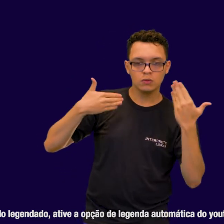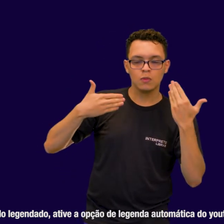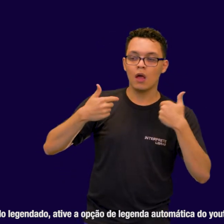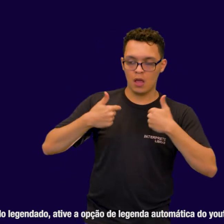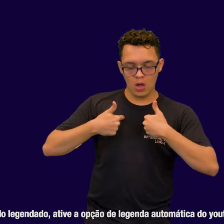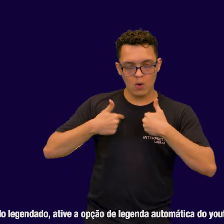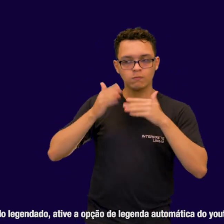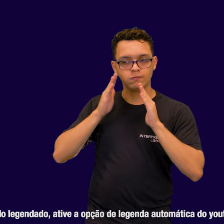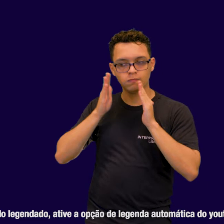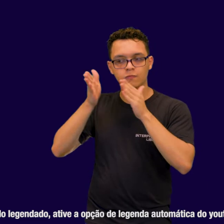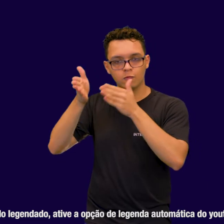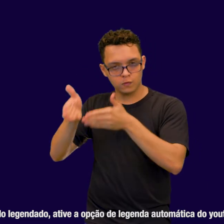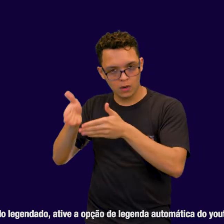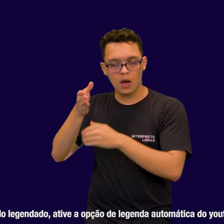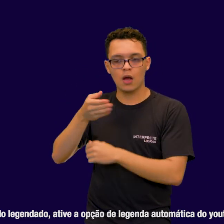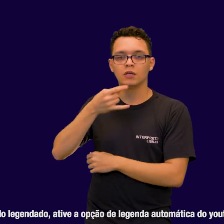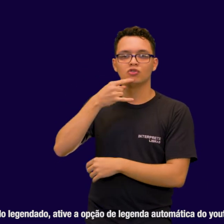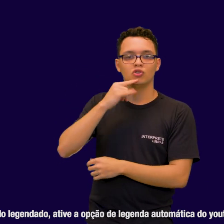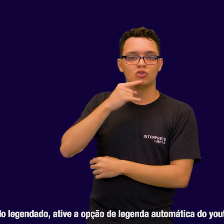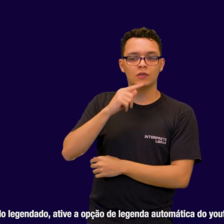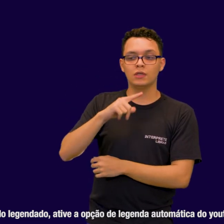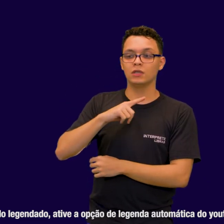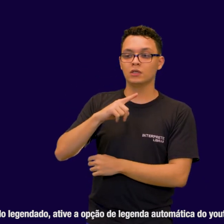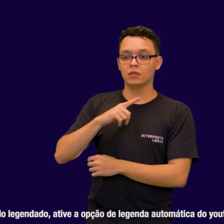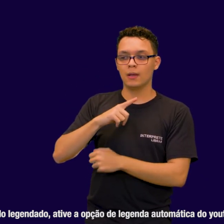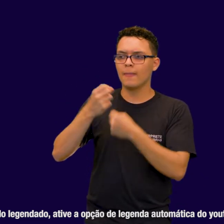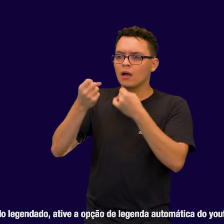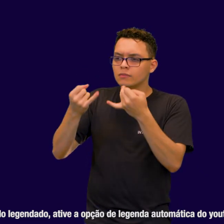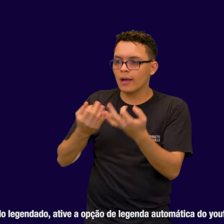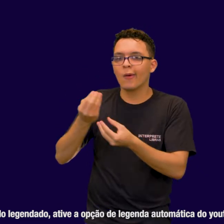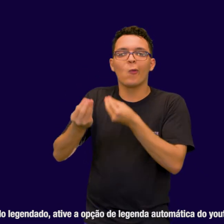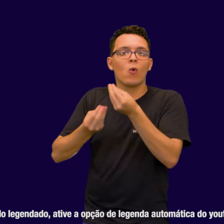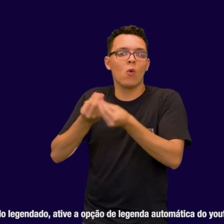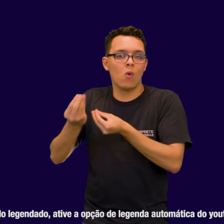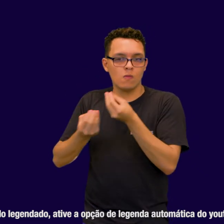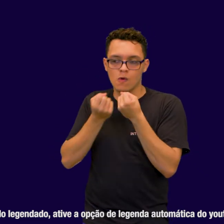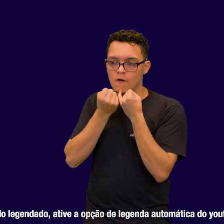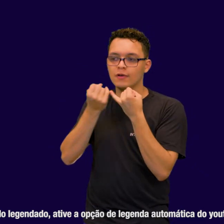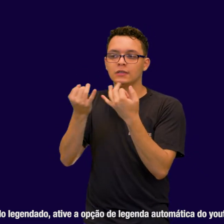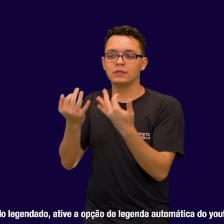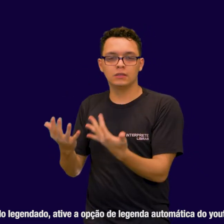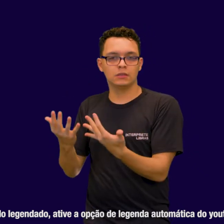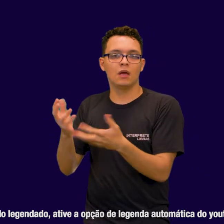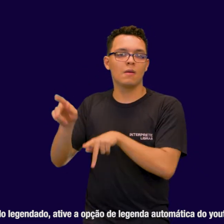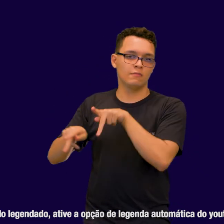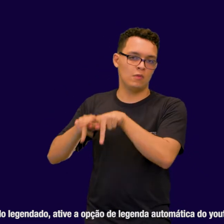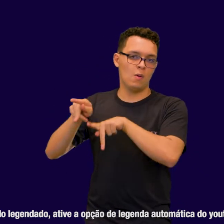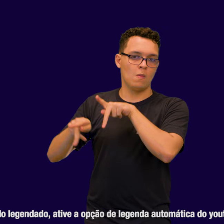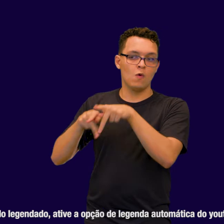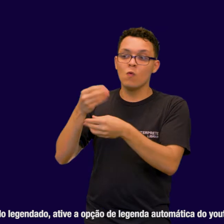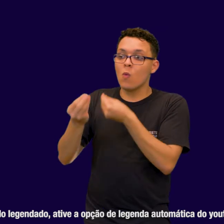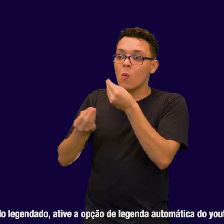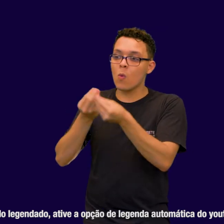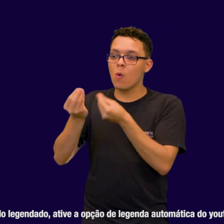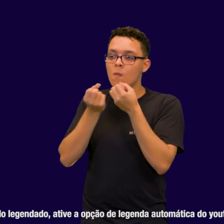questões cervejeiras que interessam ao público e como você trabalhar com isso, como você oferecer essa